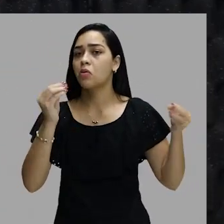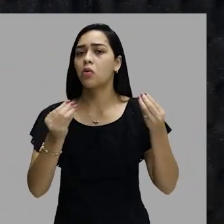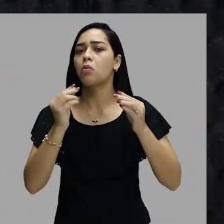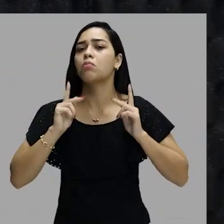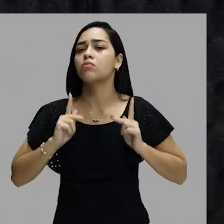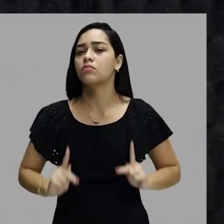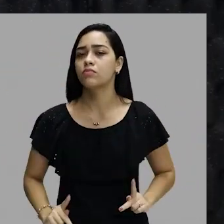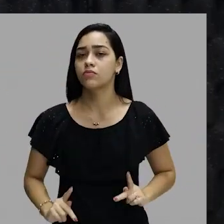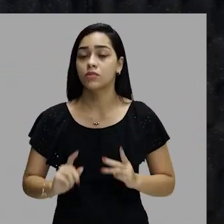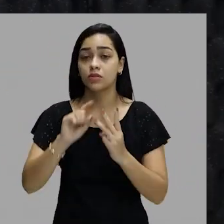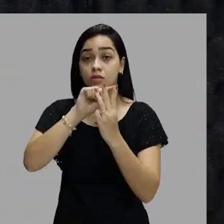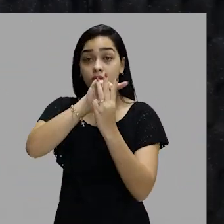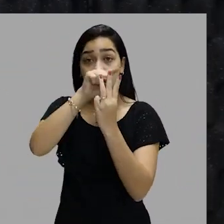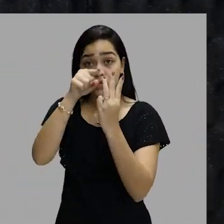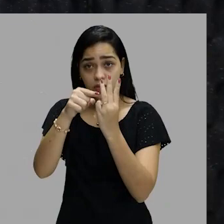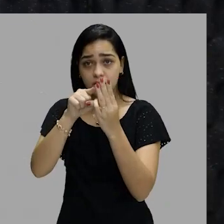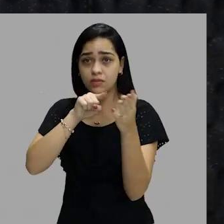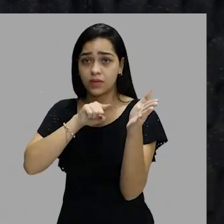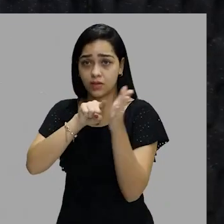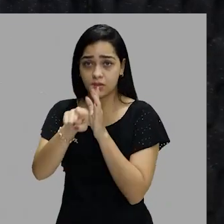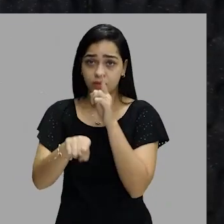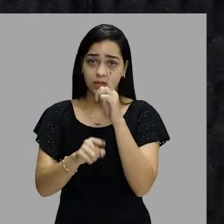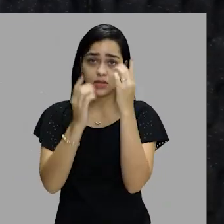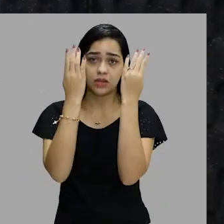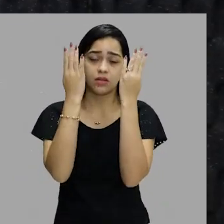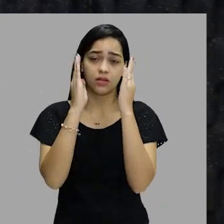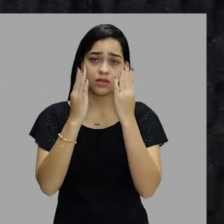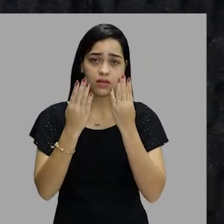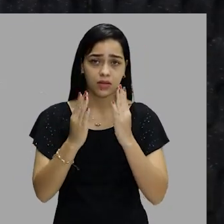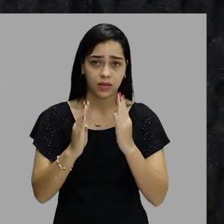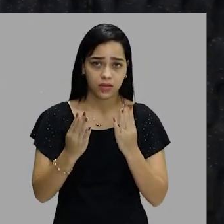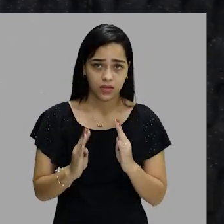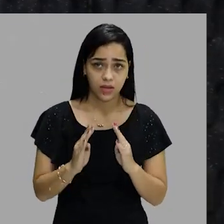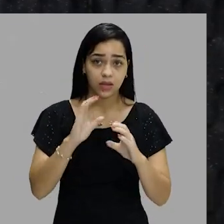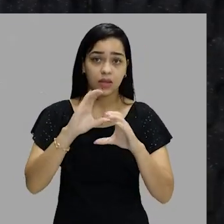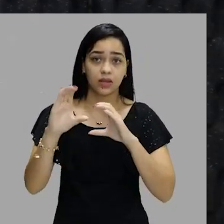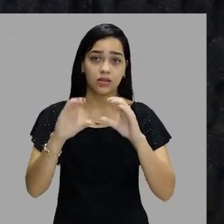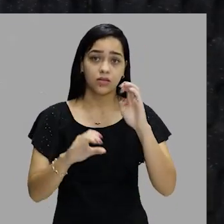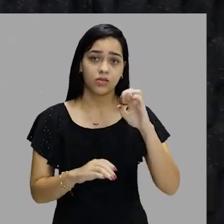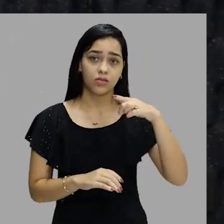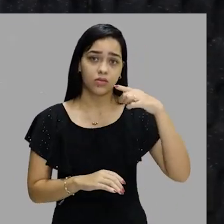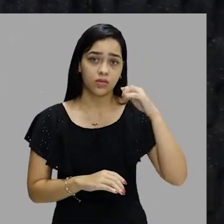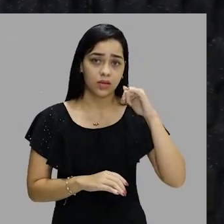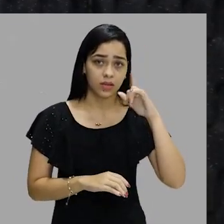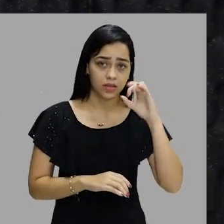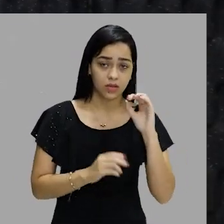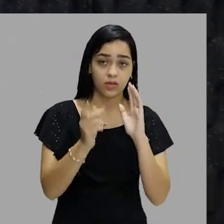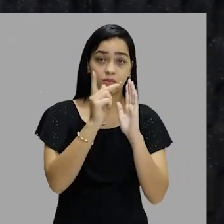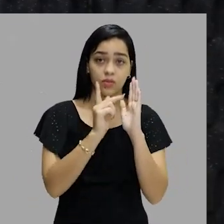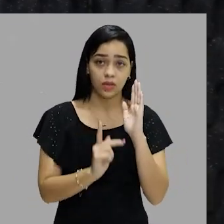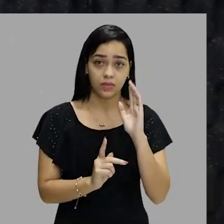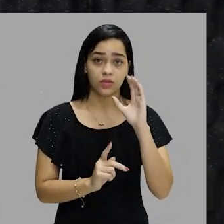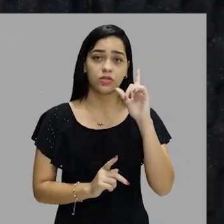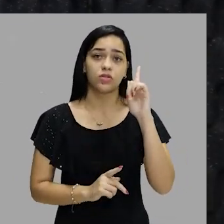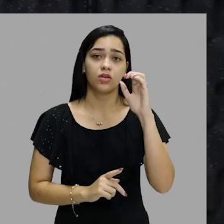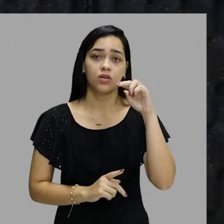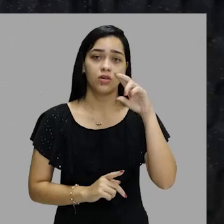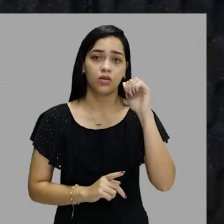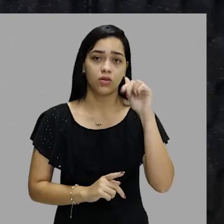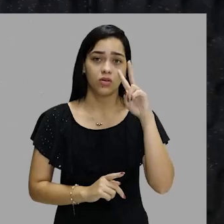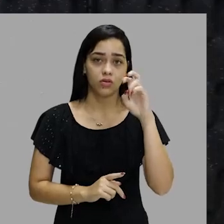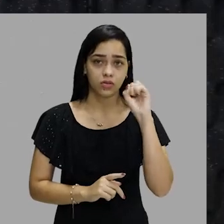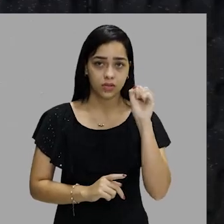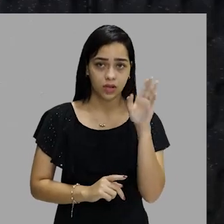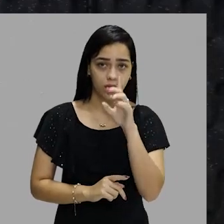comporta. Então, são 3 perguntas para você analisar na Canção do Exílio, nesse poema de Gonçalves